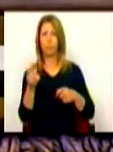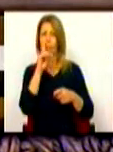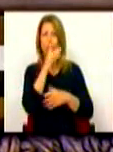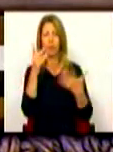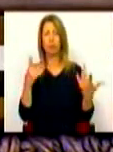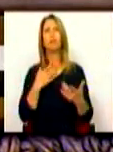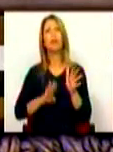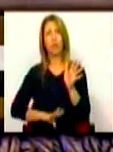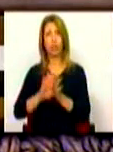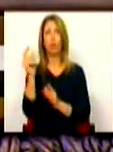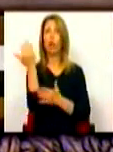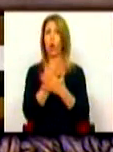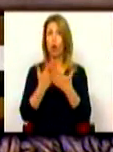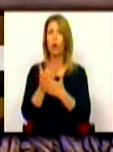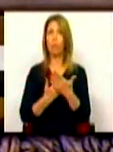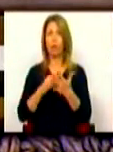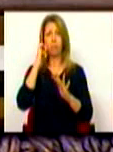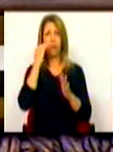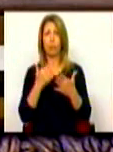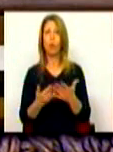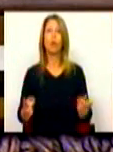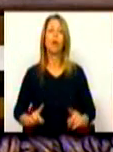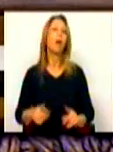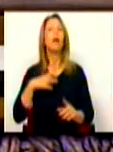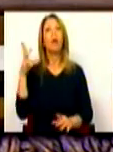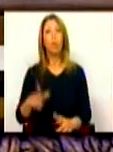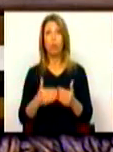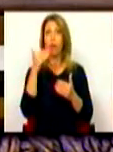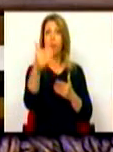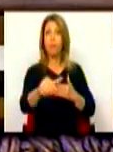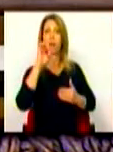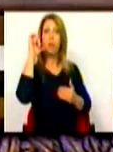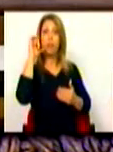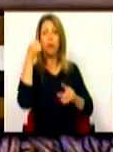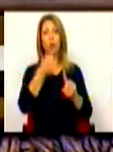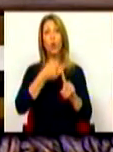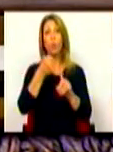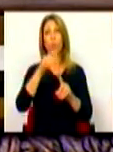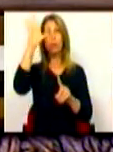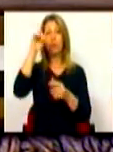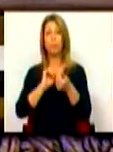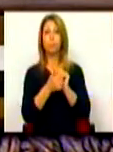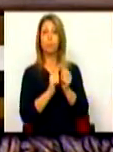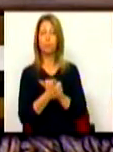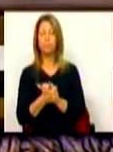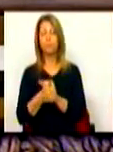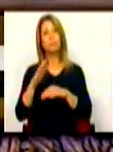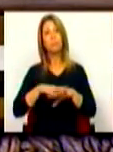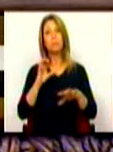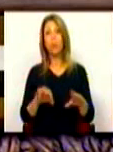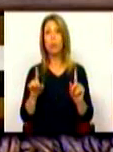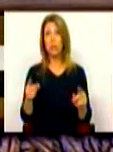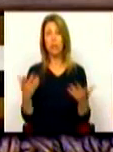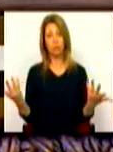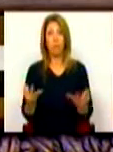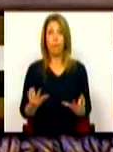economia. Portugal tem estado e continua a estar na linha da frente no combate às alterações climáticas e por isso foi premiado